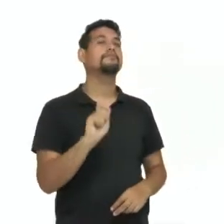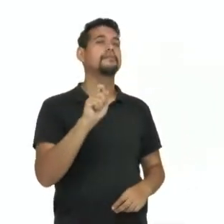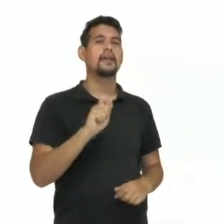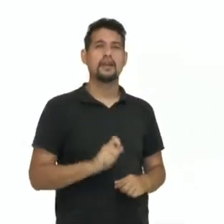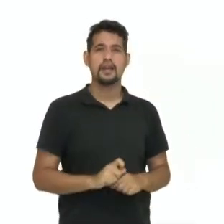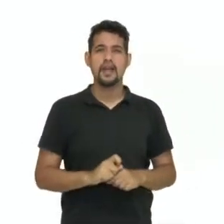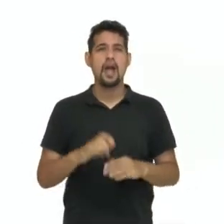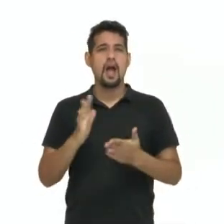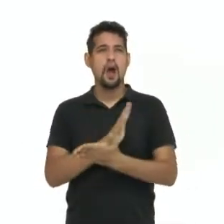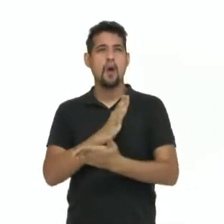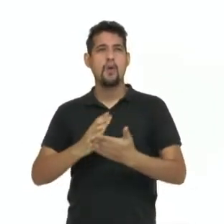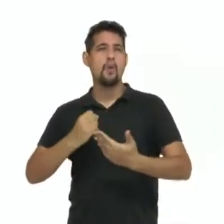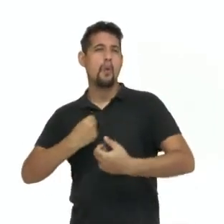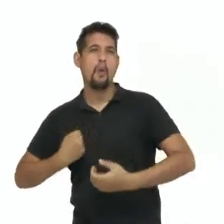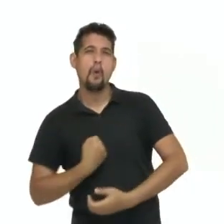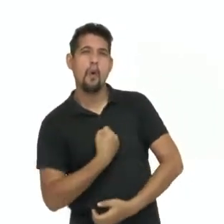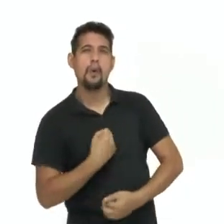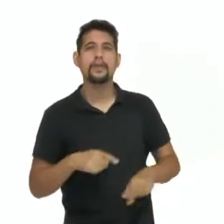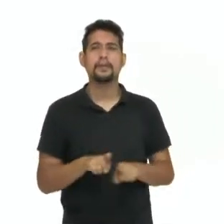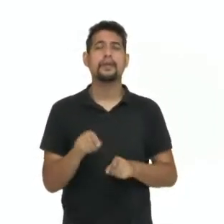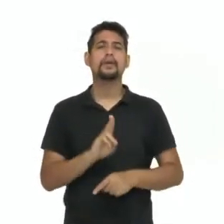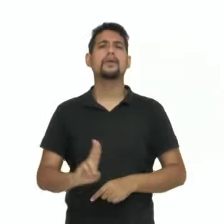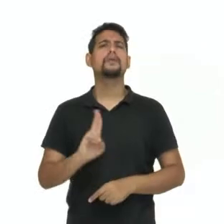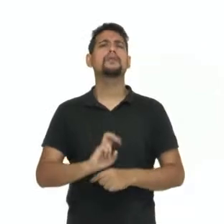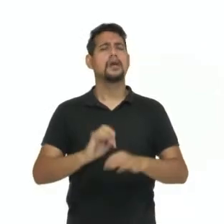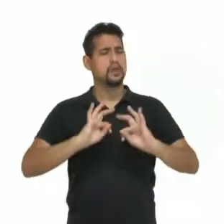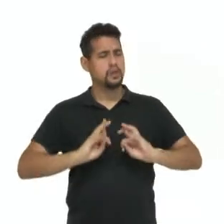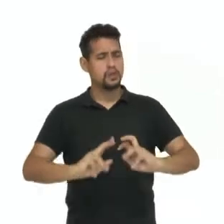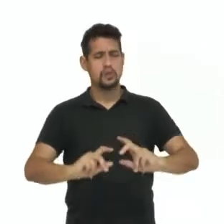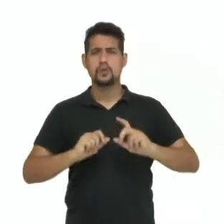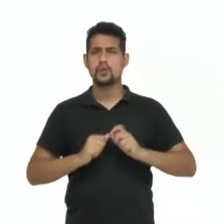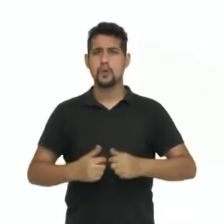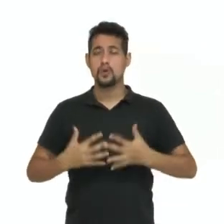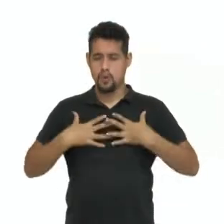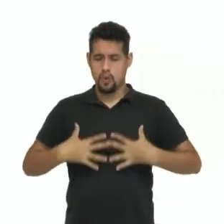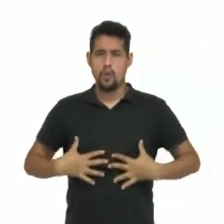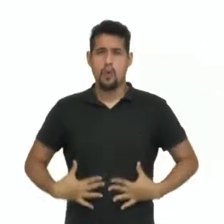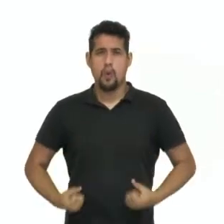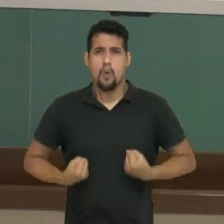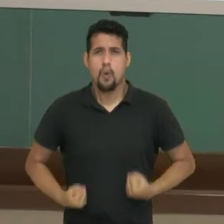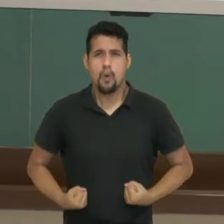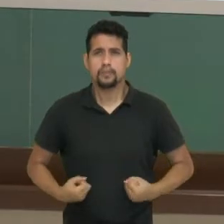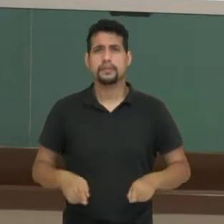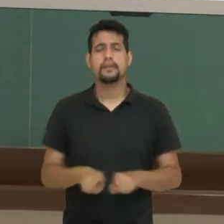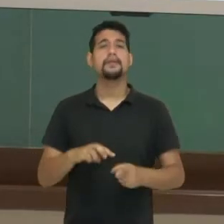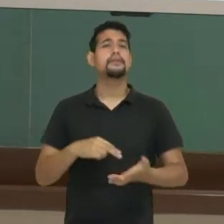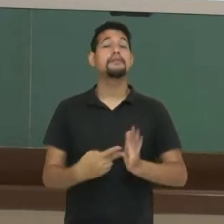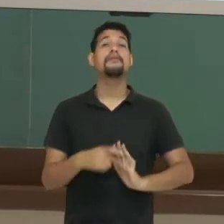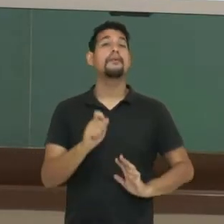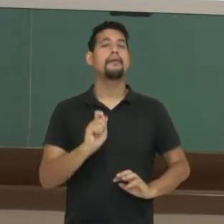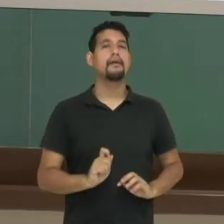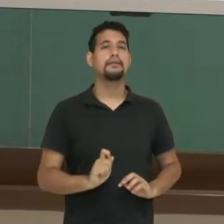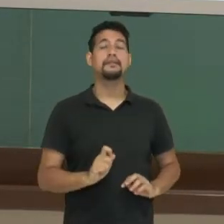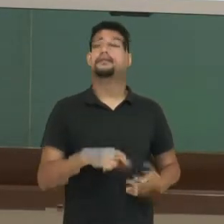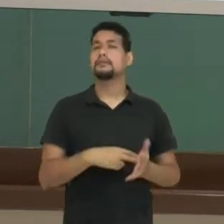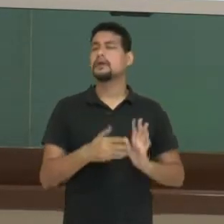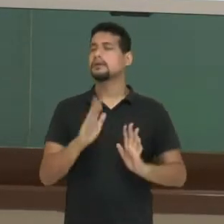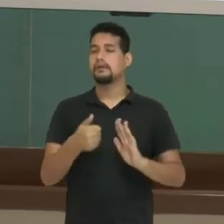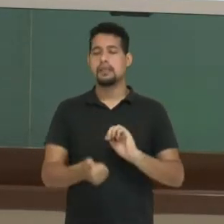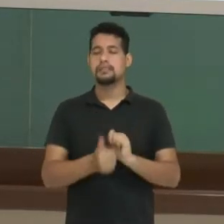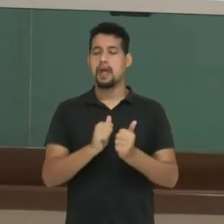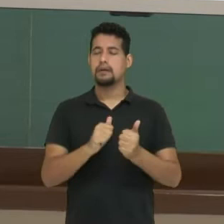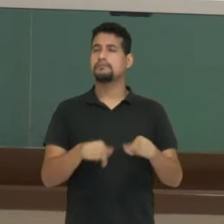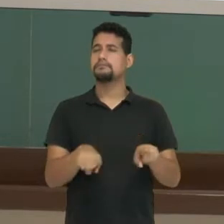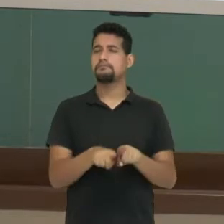alavancas, golpes que usam todo o peso do corpo. Então, significado de que ele